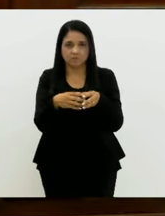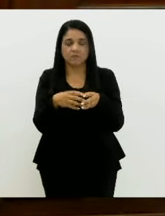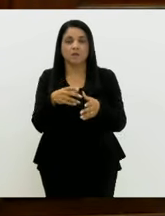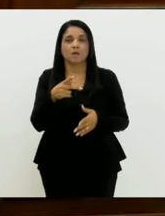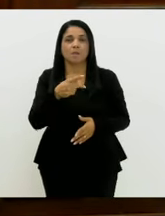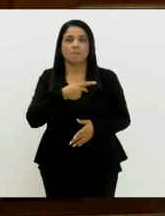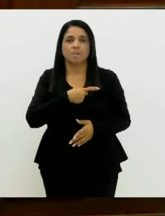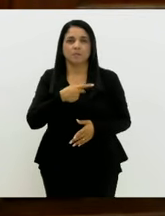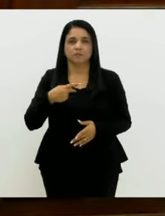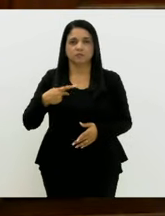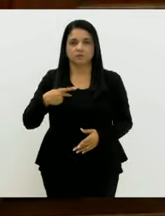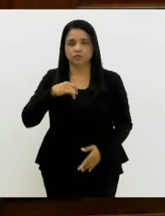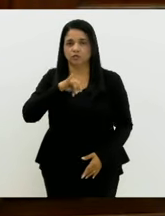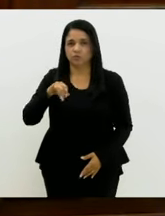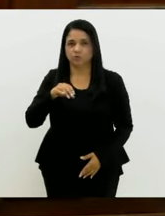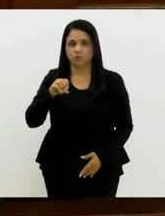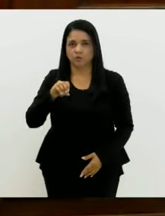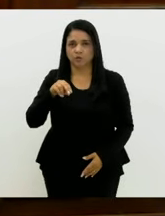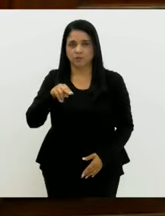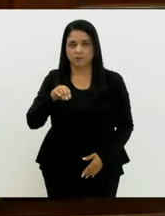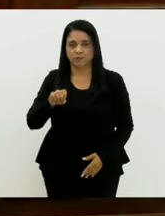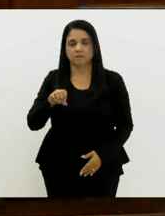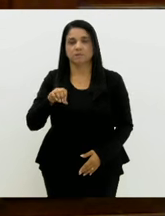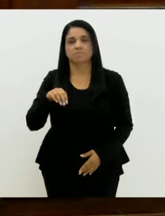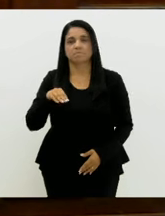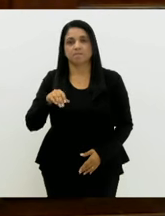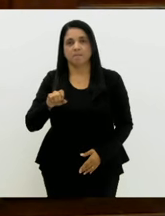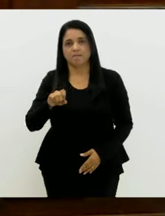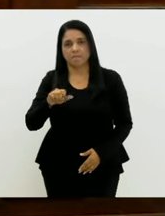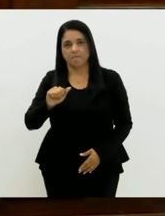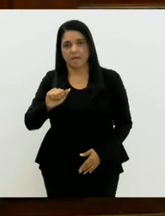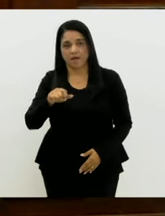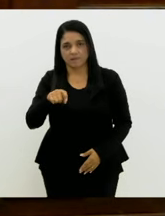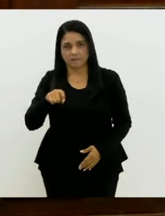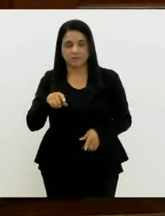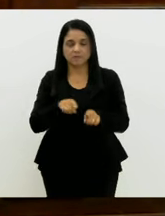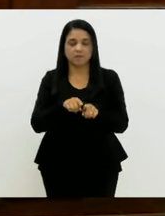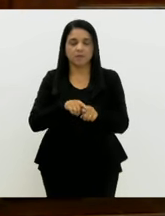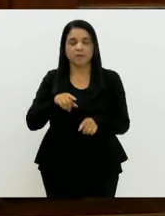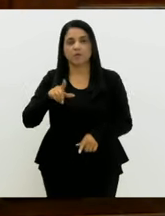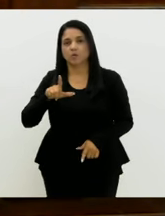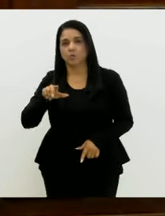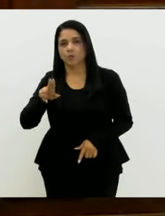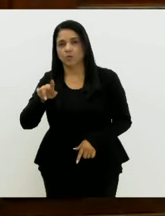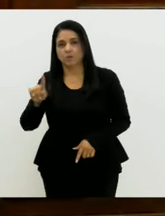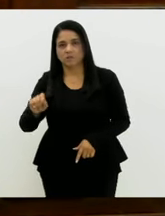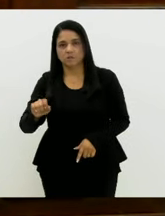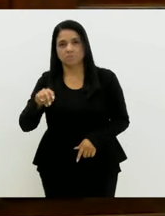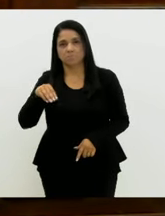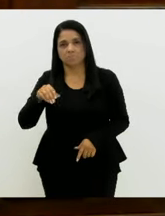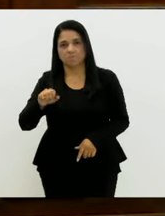Max, do Charles também, do Wallace que está ali, do Luiz Marcelo, todas as pessoas, e